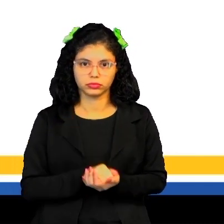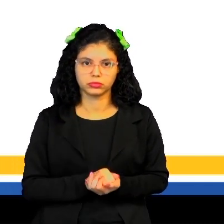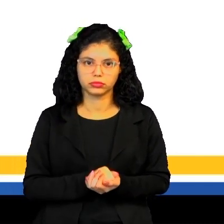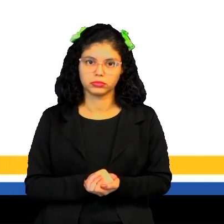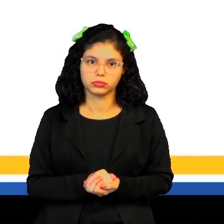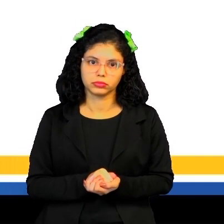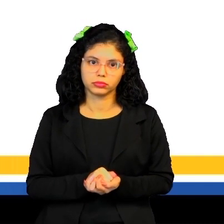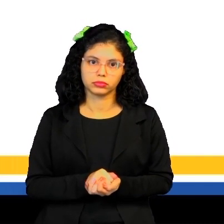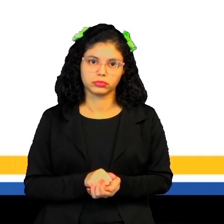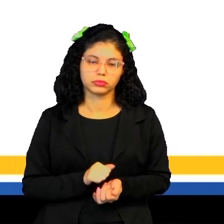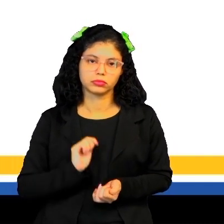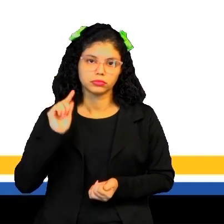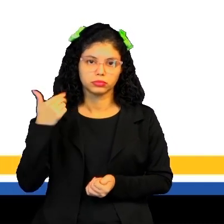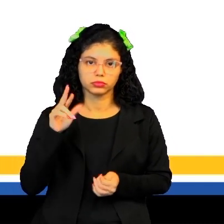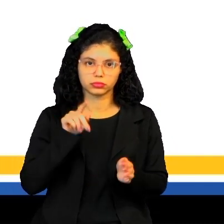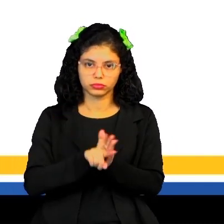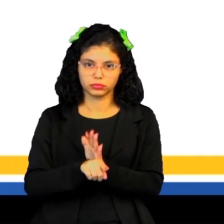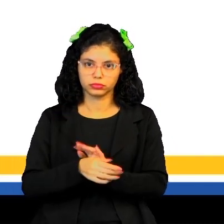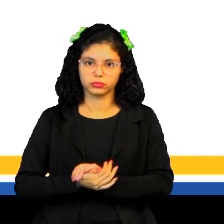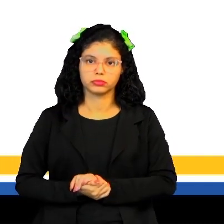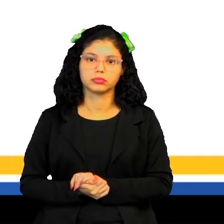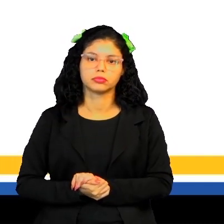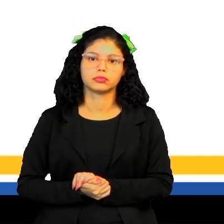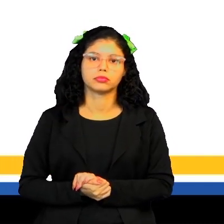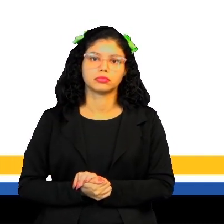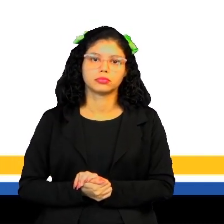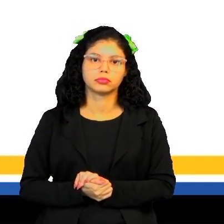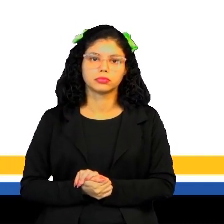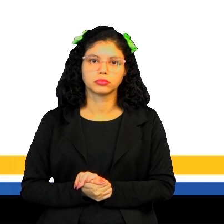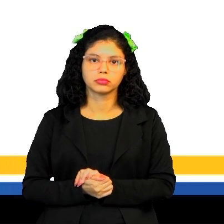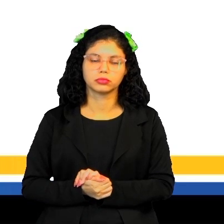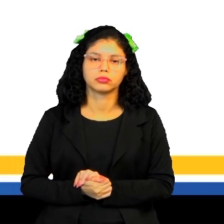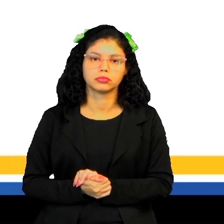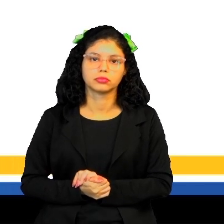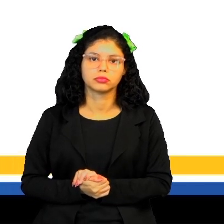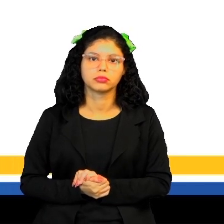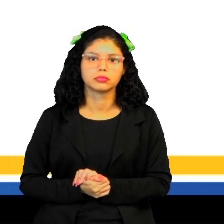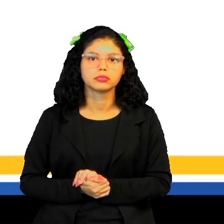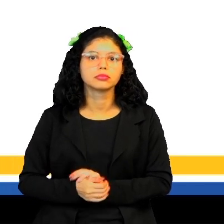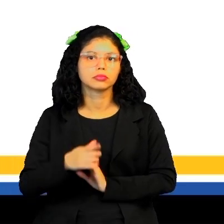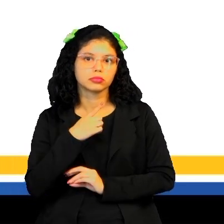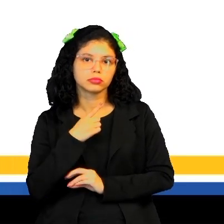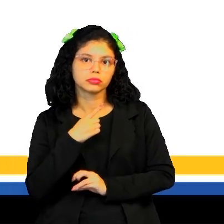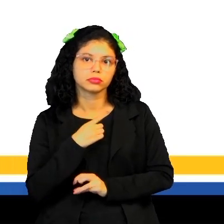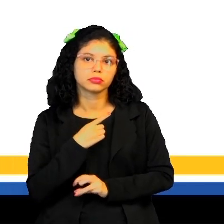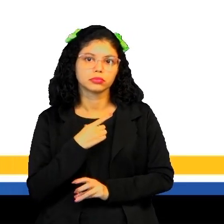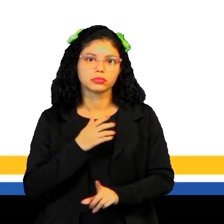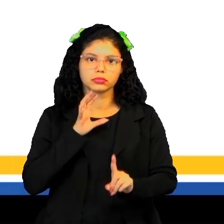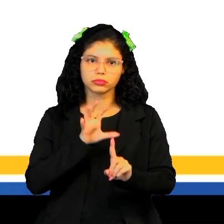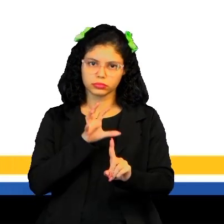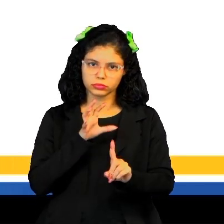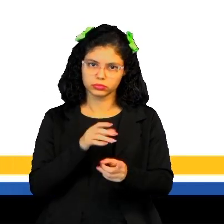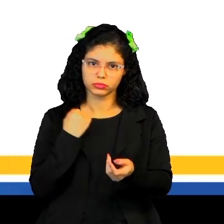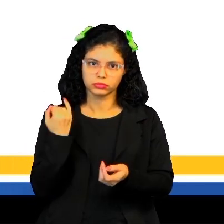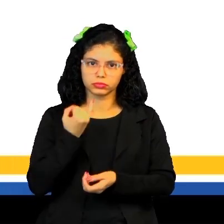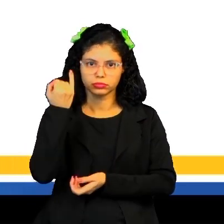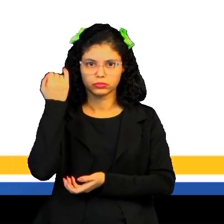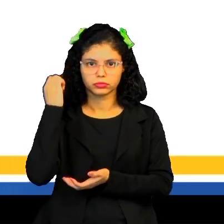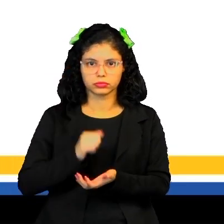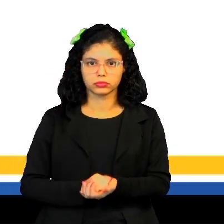importantes. Vamos lá, outra questão. A civilização romana exerceu uma grande influência sobre as